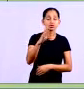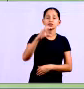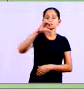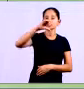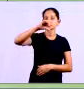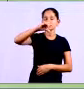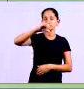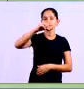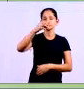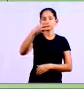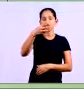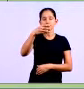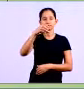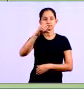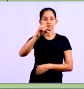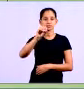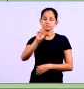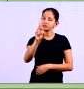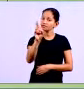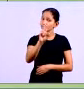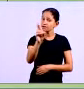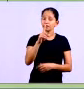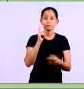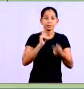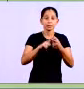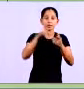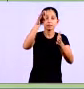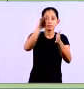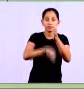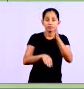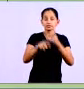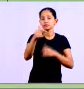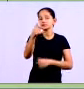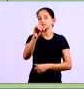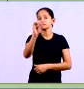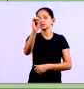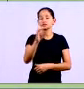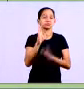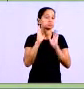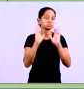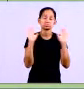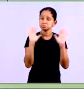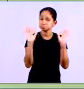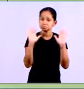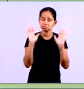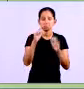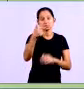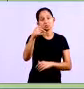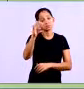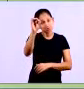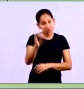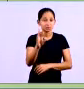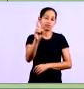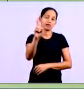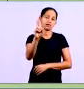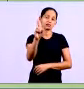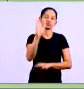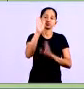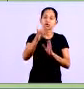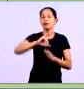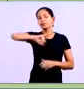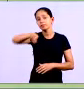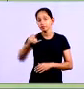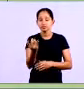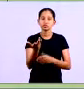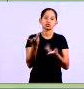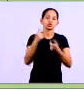R$930. Por quê? R$70 é o quê? ICMS a recuperar. Que é um ativo que você vai recuperar. O